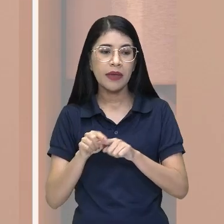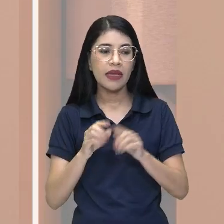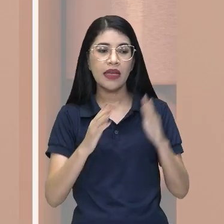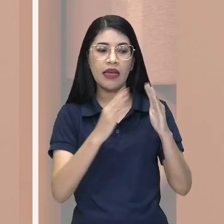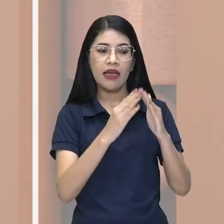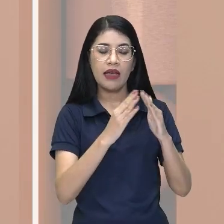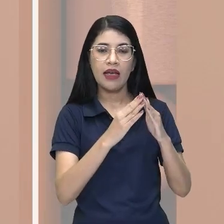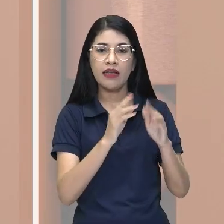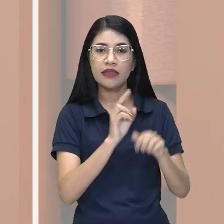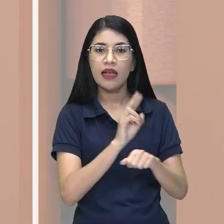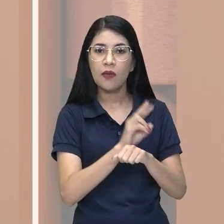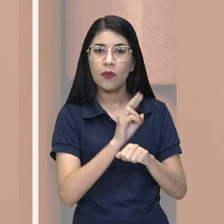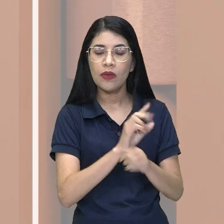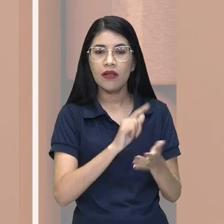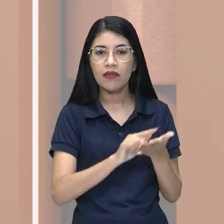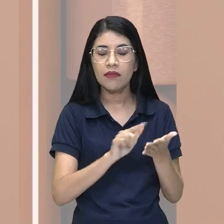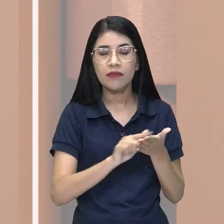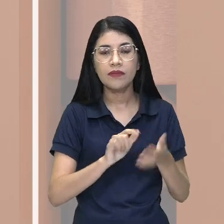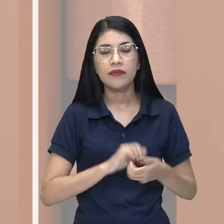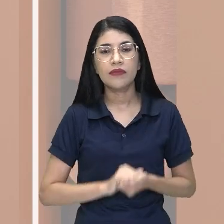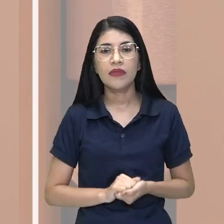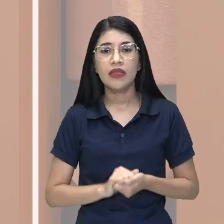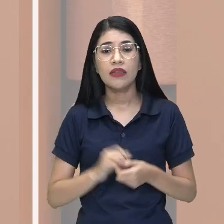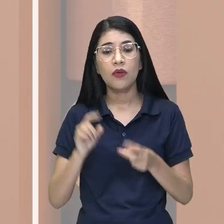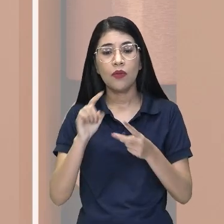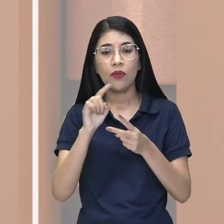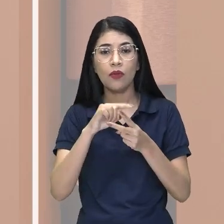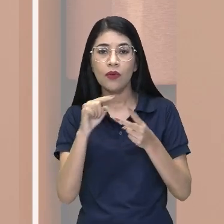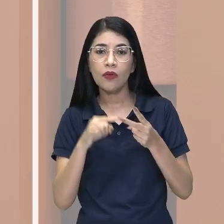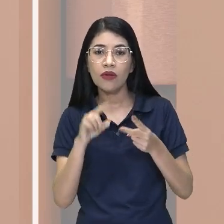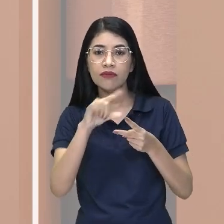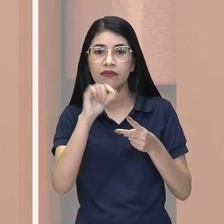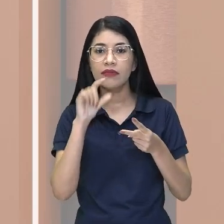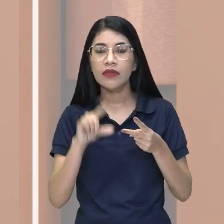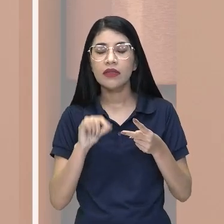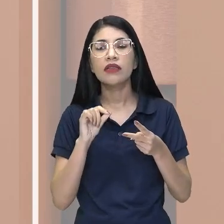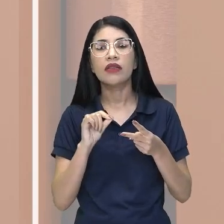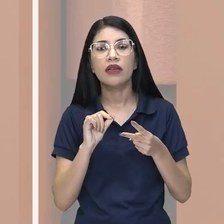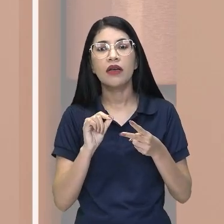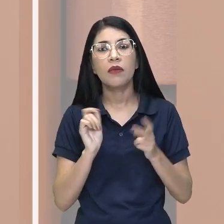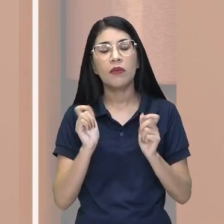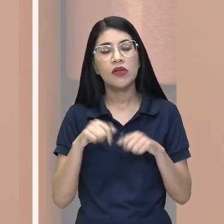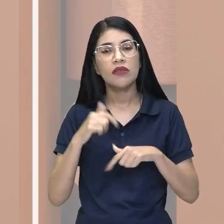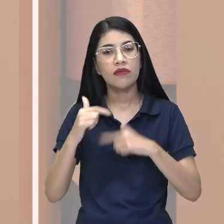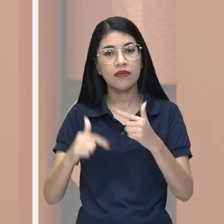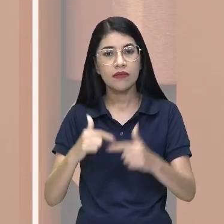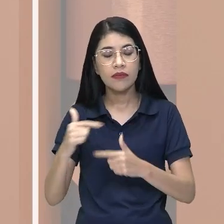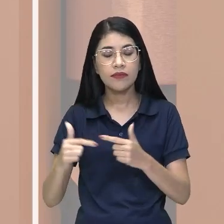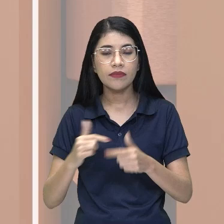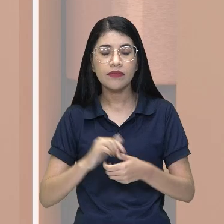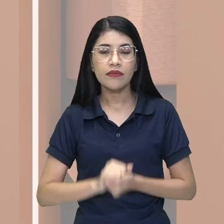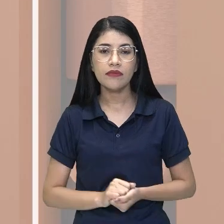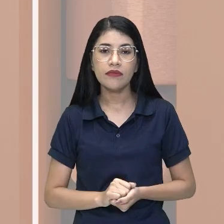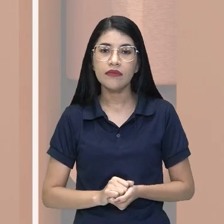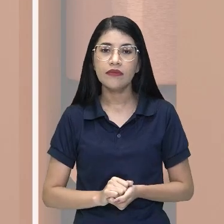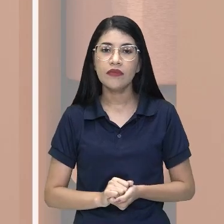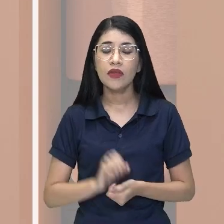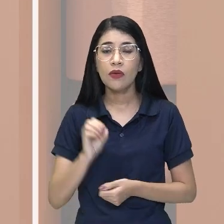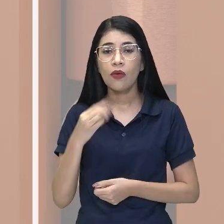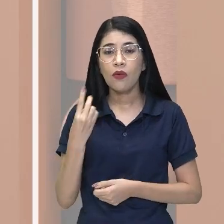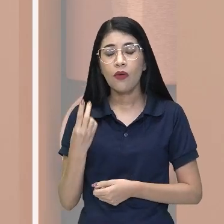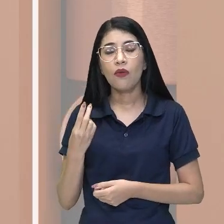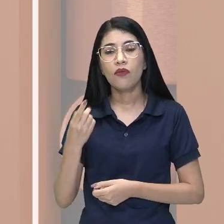Então, só lhe restou duas coisas a fazer, né? Duas soluções.